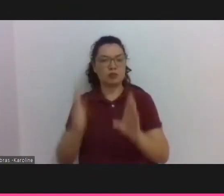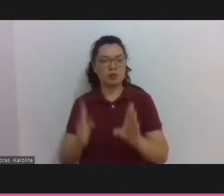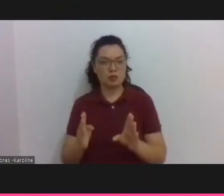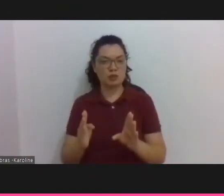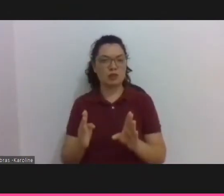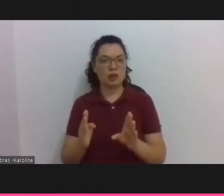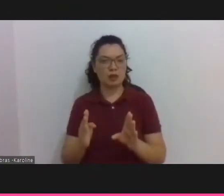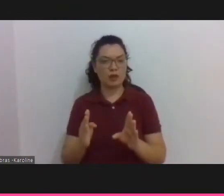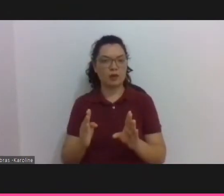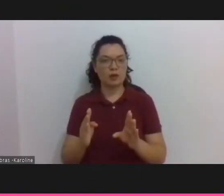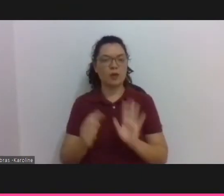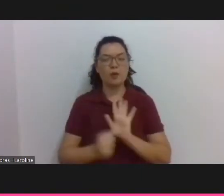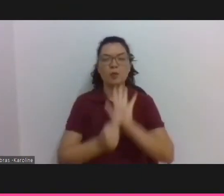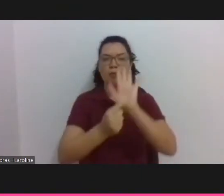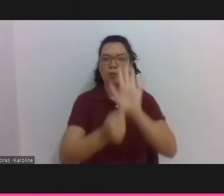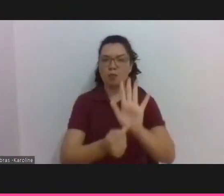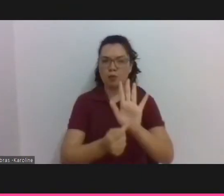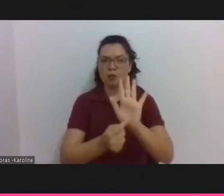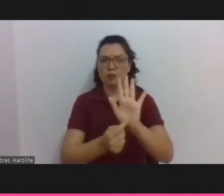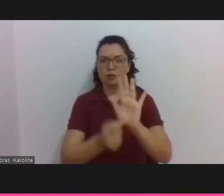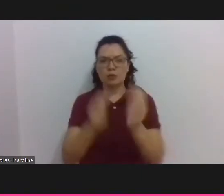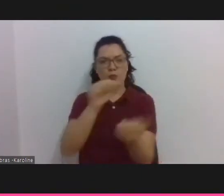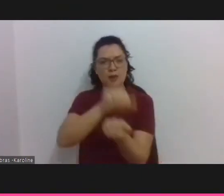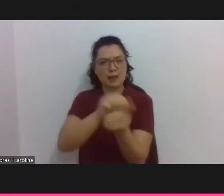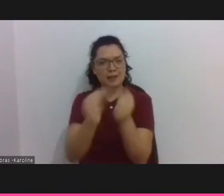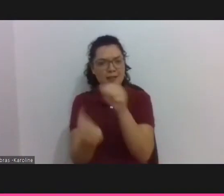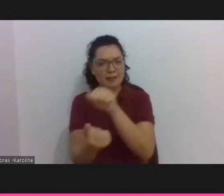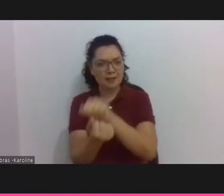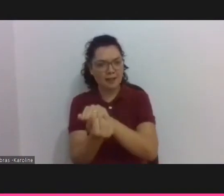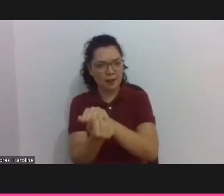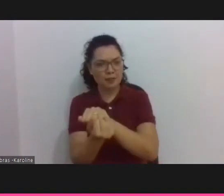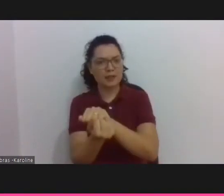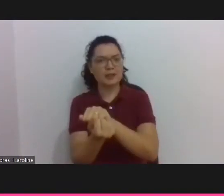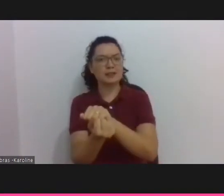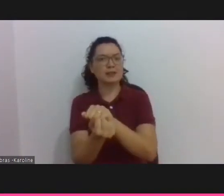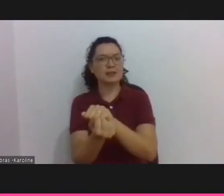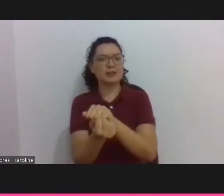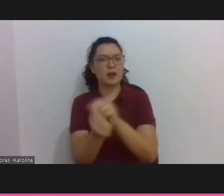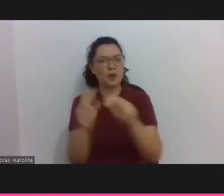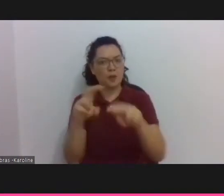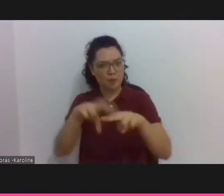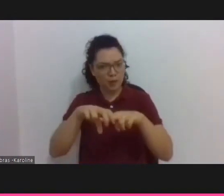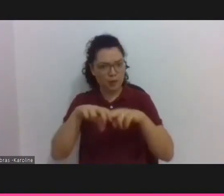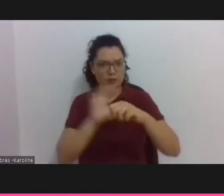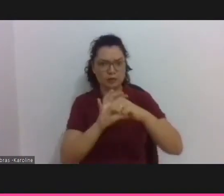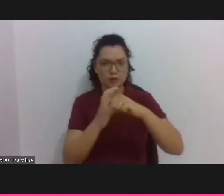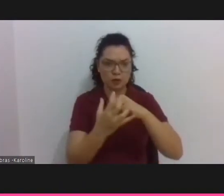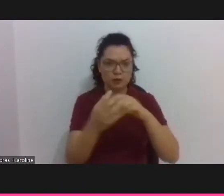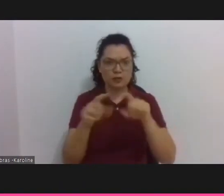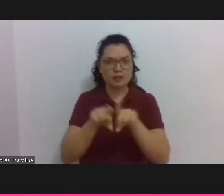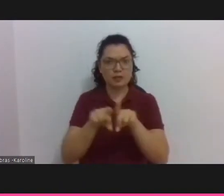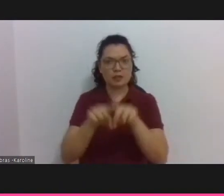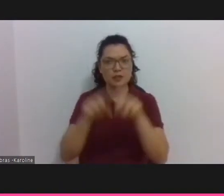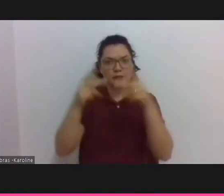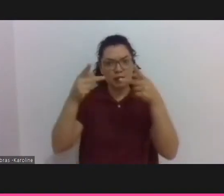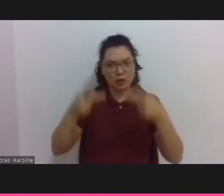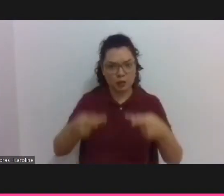nossa capacidade de resistência à Covid-19 e ao projeto que o governo Bolsonaro